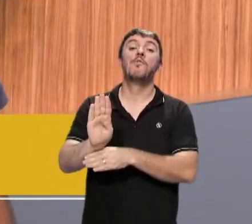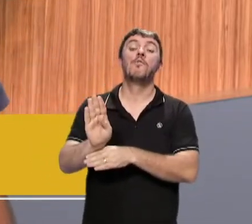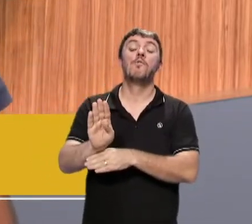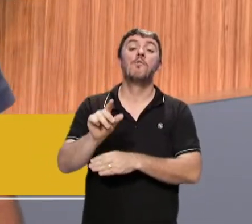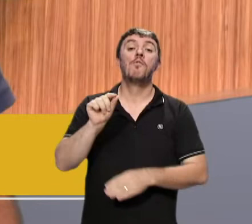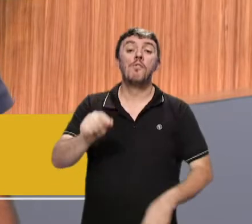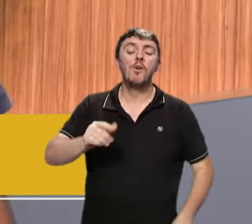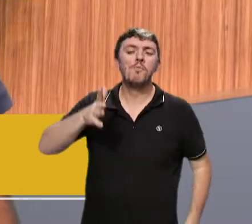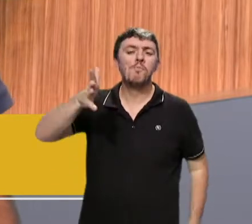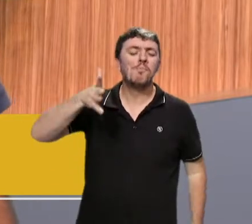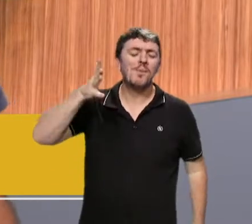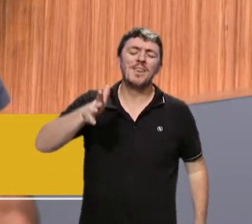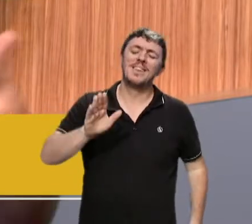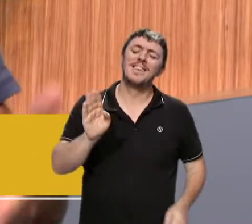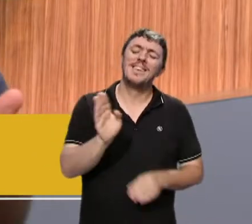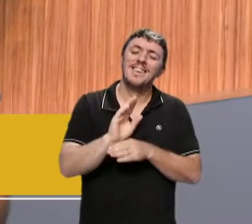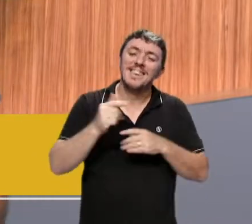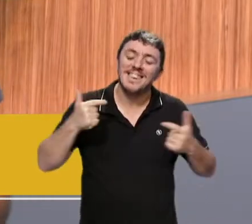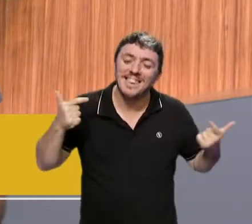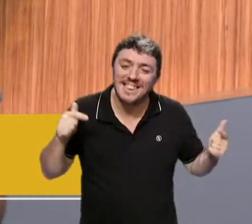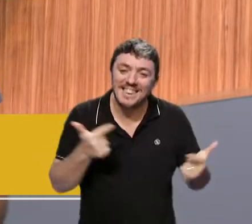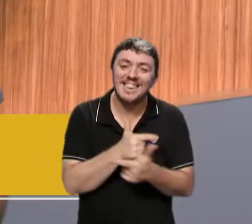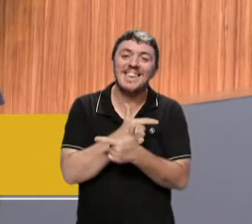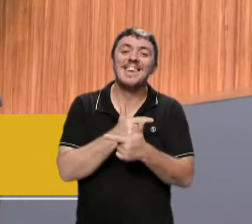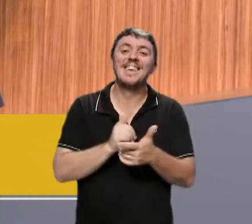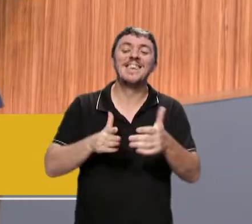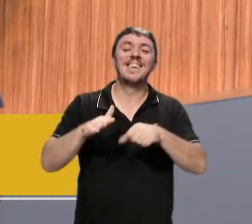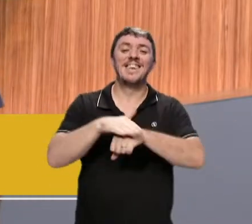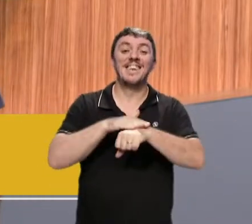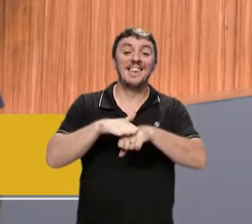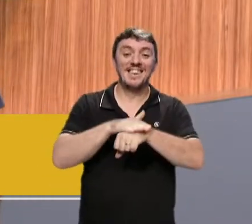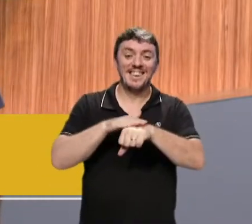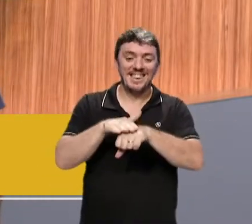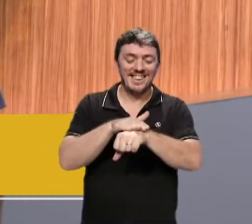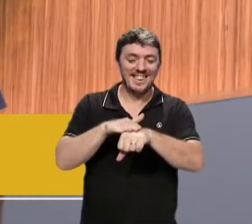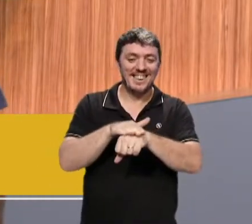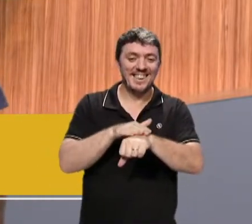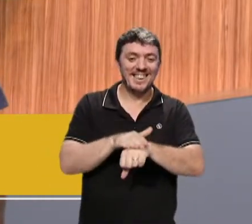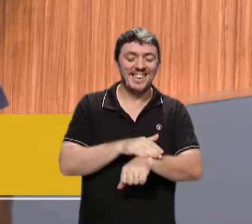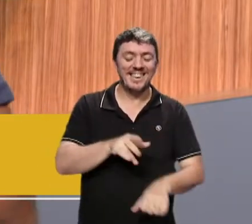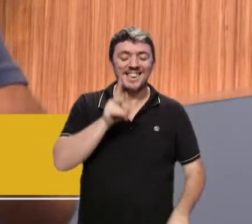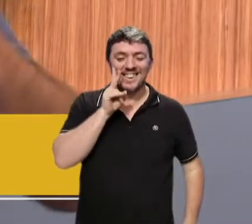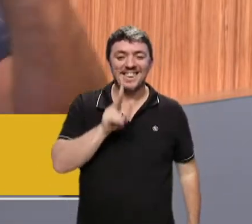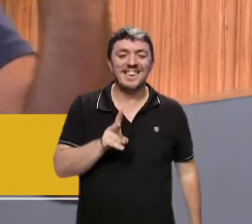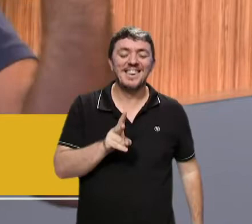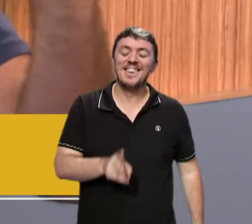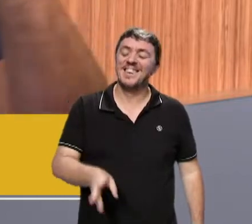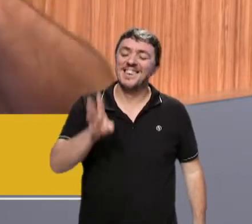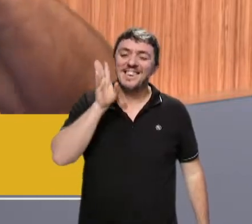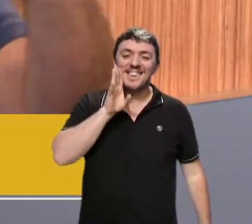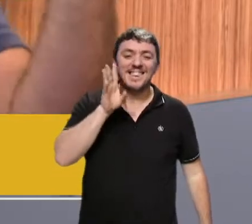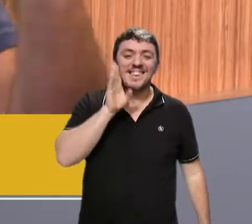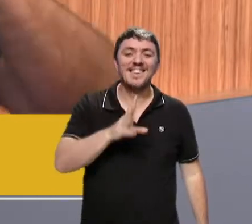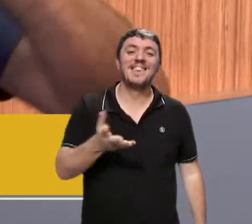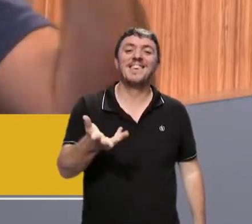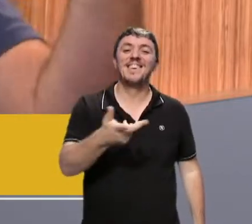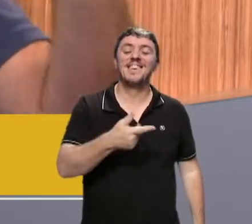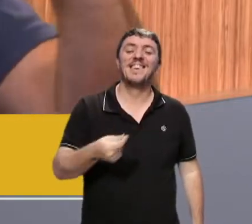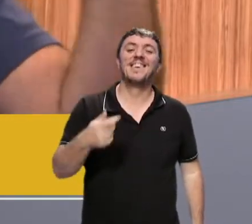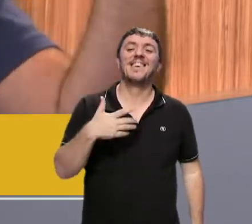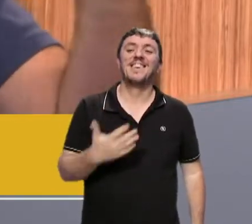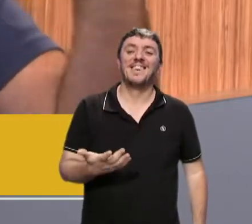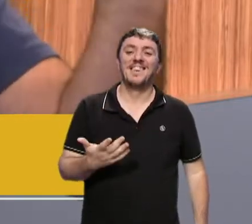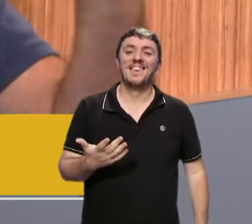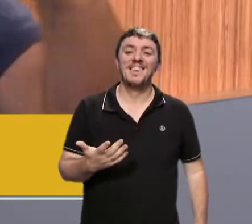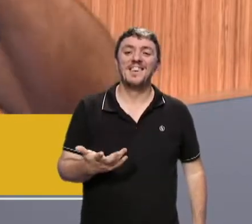filme divertidíssimo, engraçadíssimo, e eu conversei com eles para divulgar o filme. Minha gente, foi uma